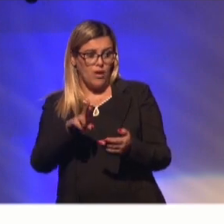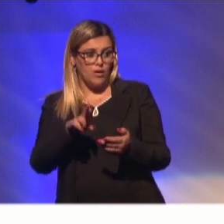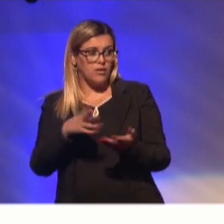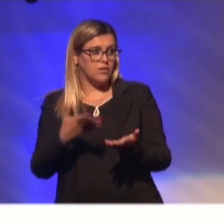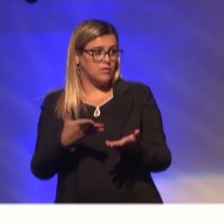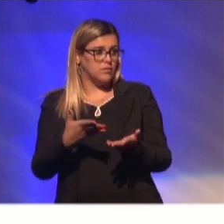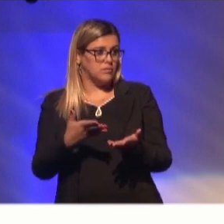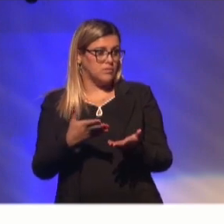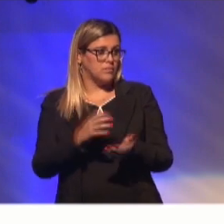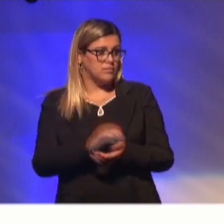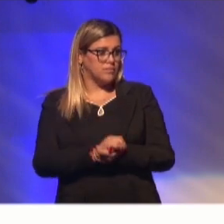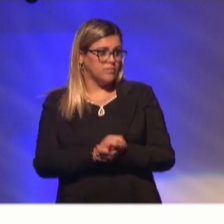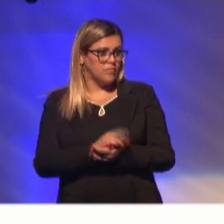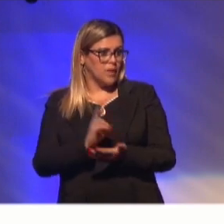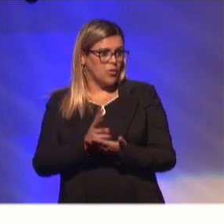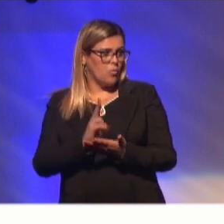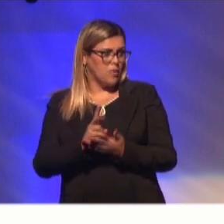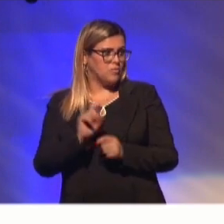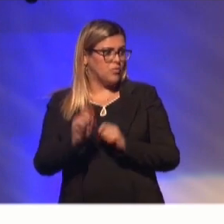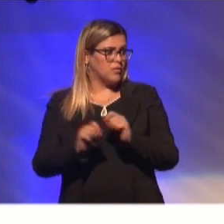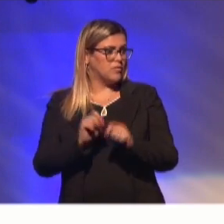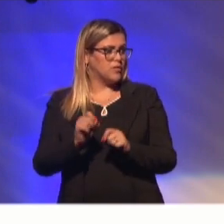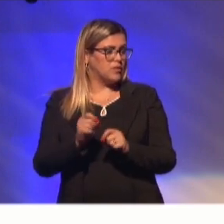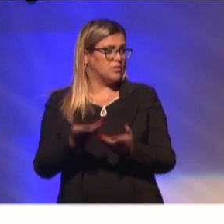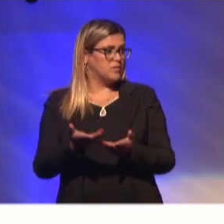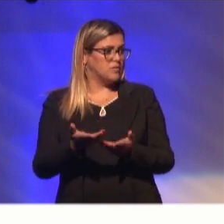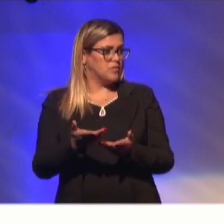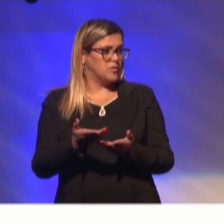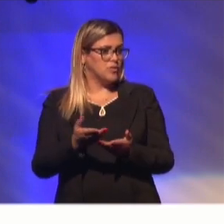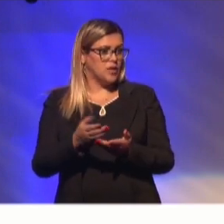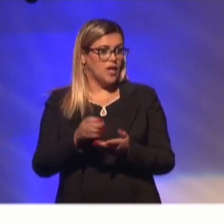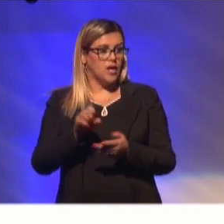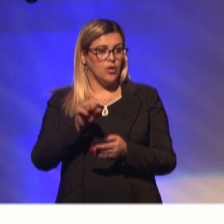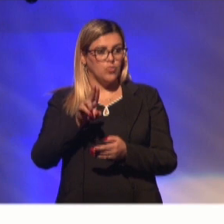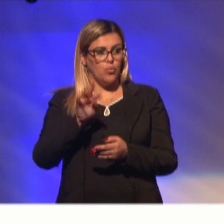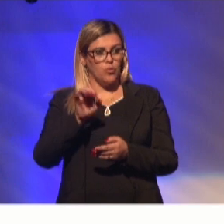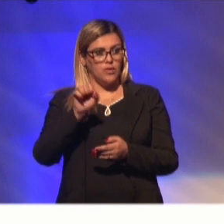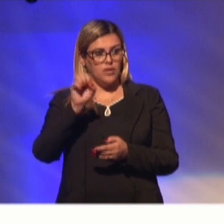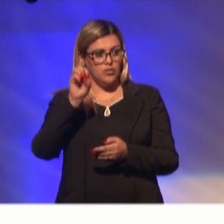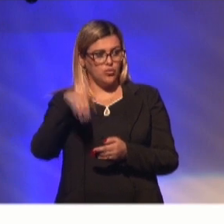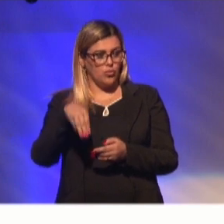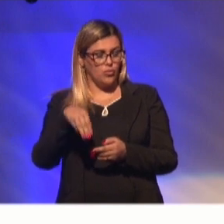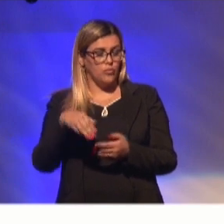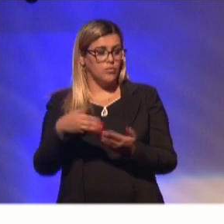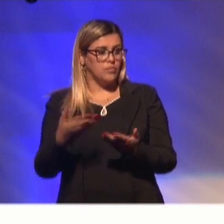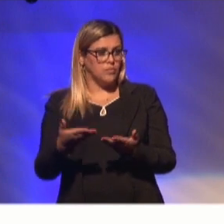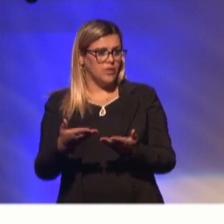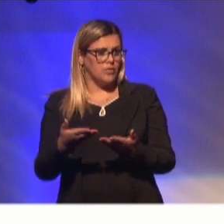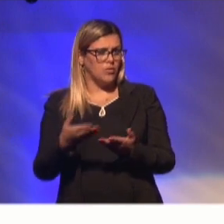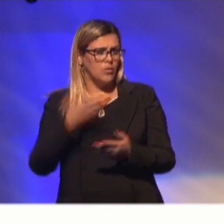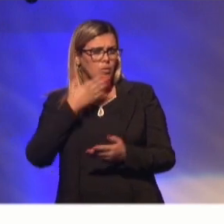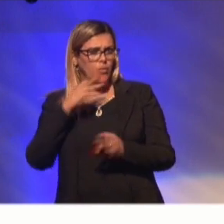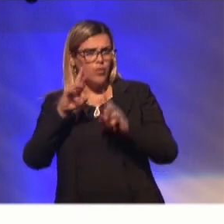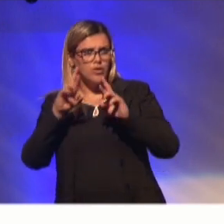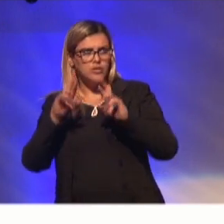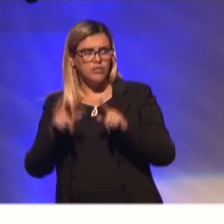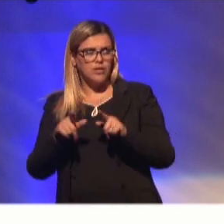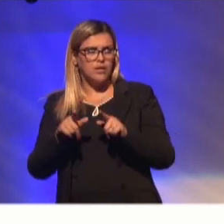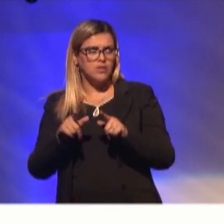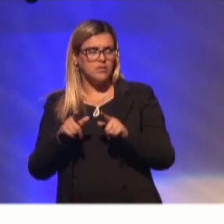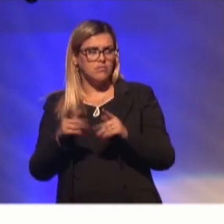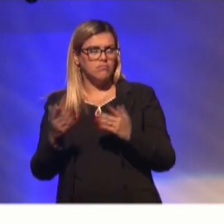exemplo, naquele mesmo princípio do ultrassom. Pegando o gancho, qual que seria a diferença